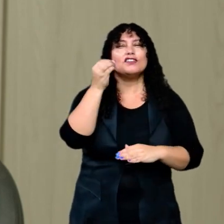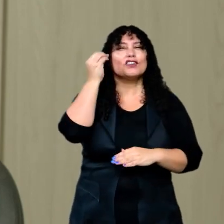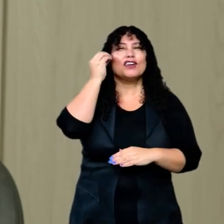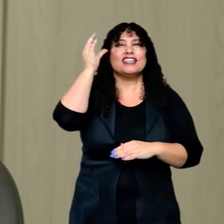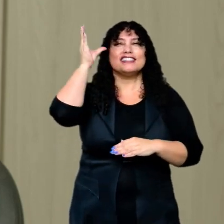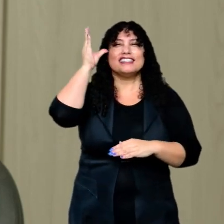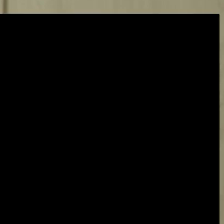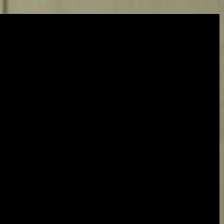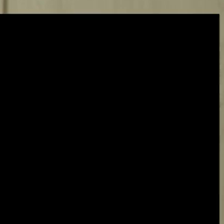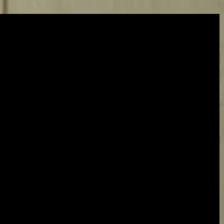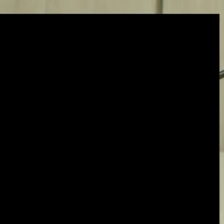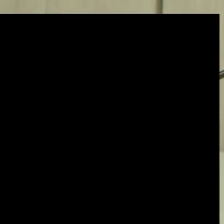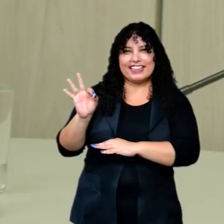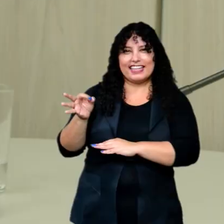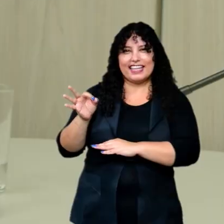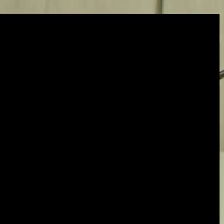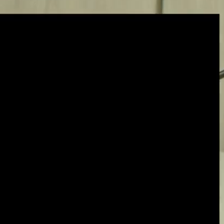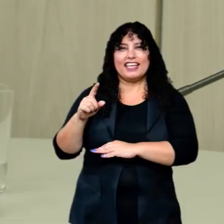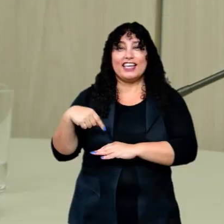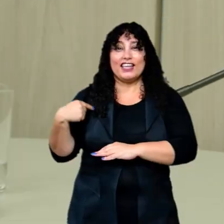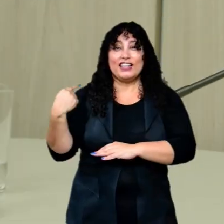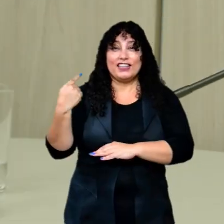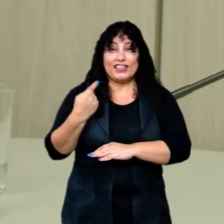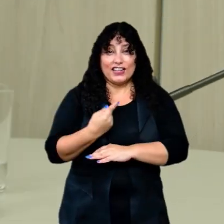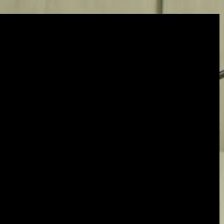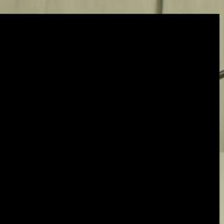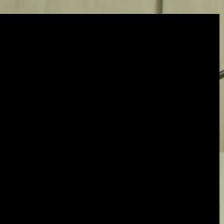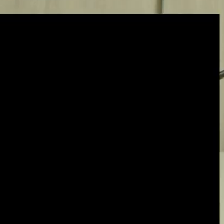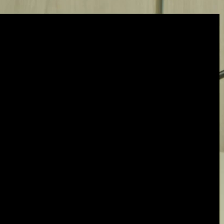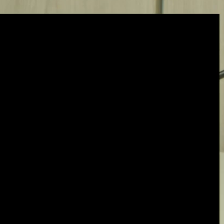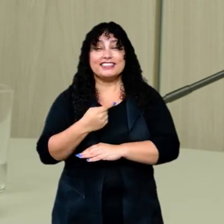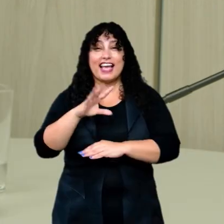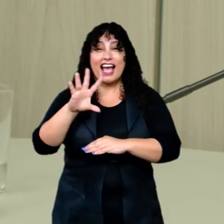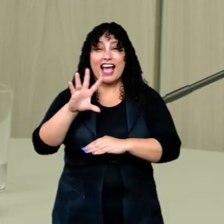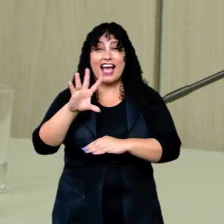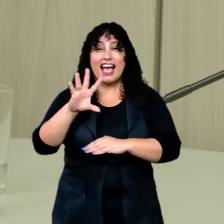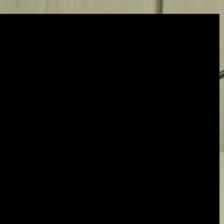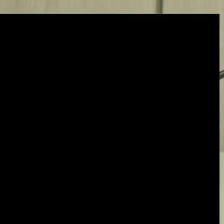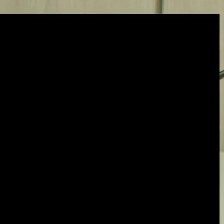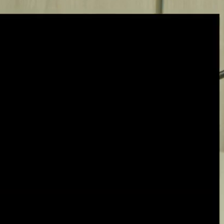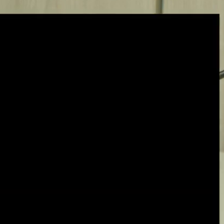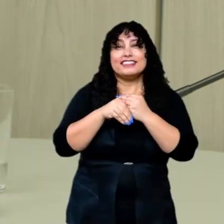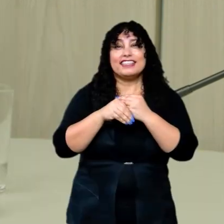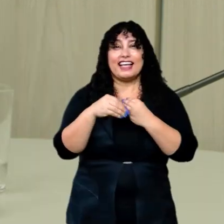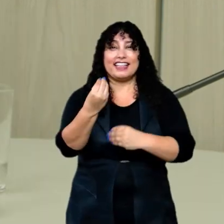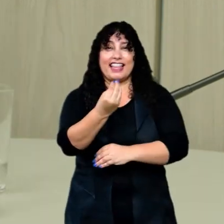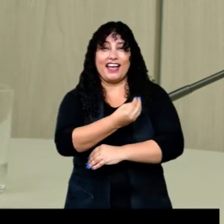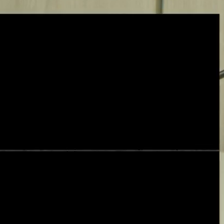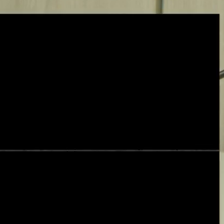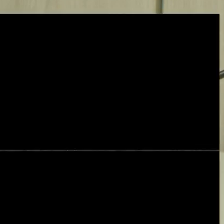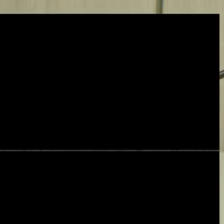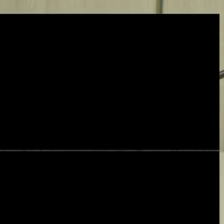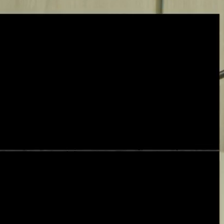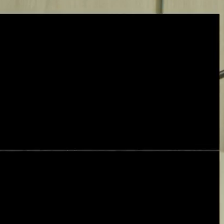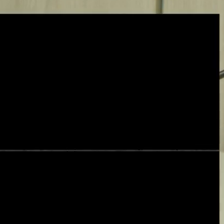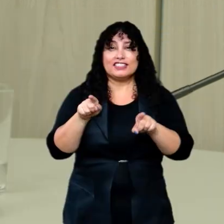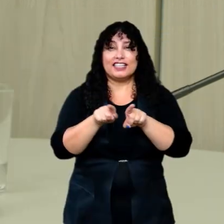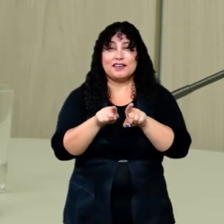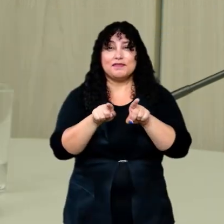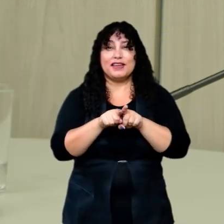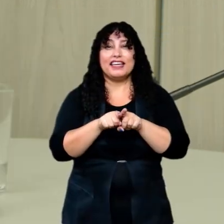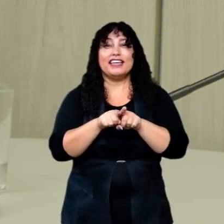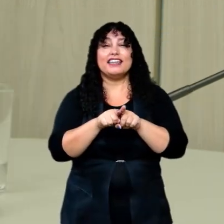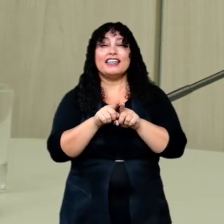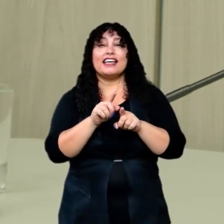com certeza, né? E é assim que a gente vai, né, acrescentando na vida, não só da nossa, mas naquele que a